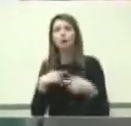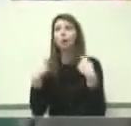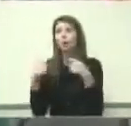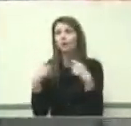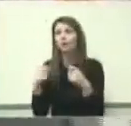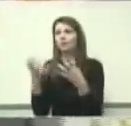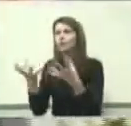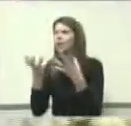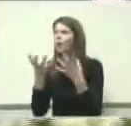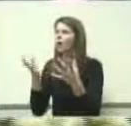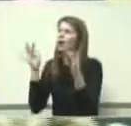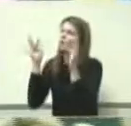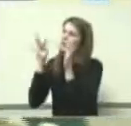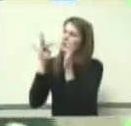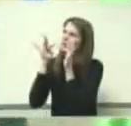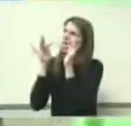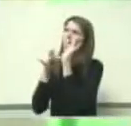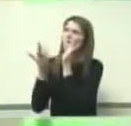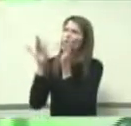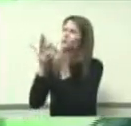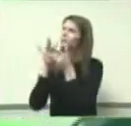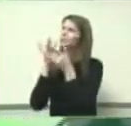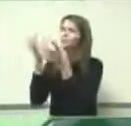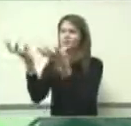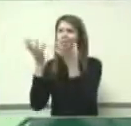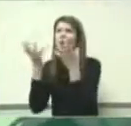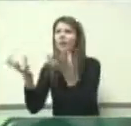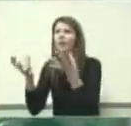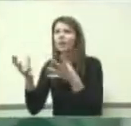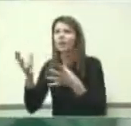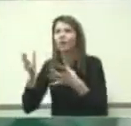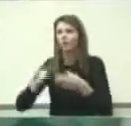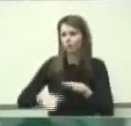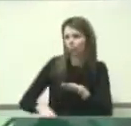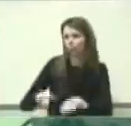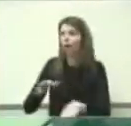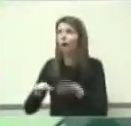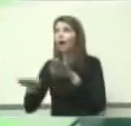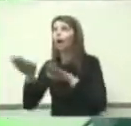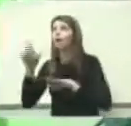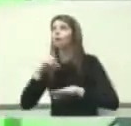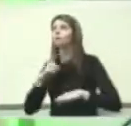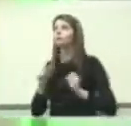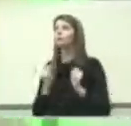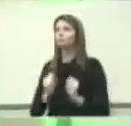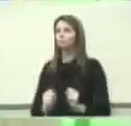um passo a mais eu quero entrar no mar eu quero caminhar sobre as águas